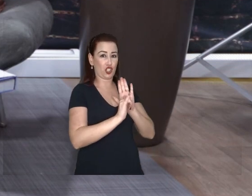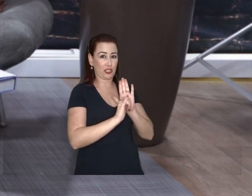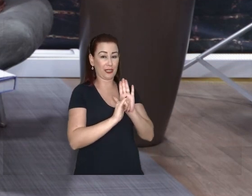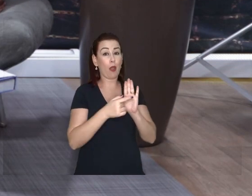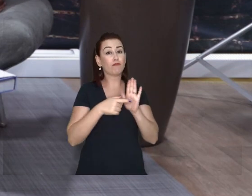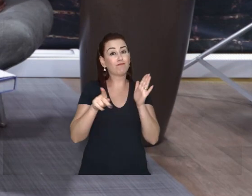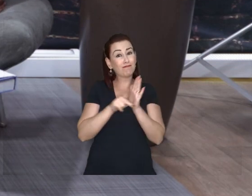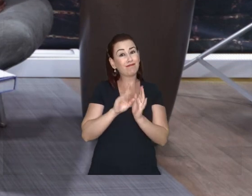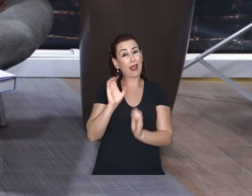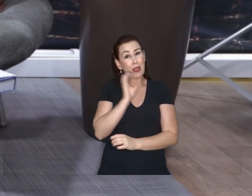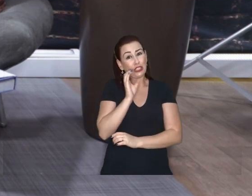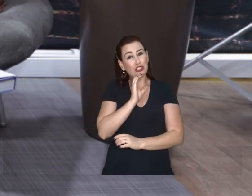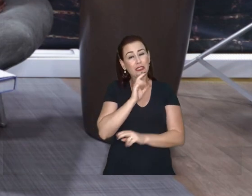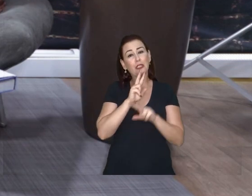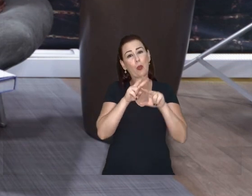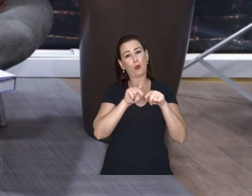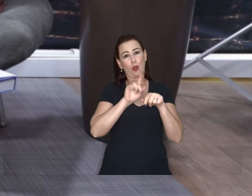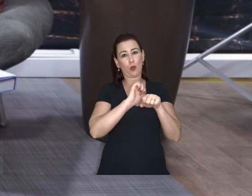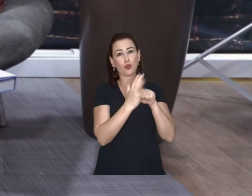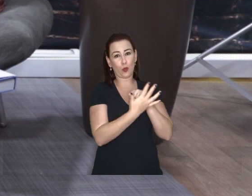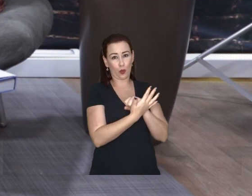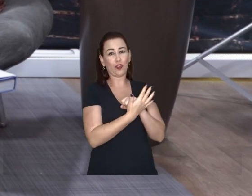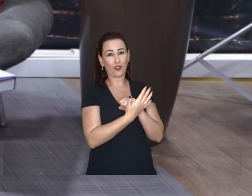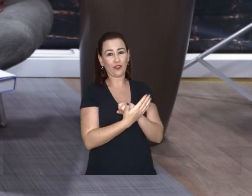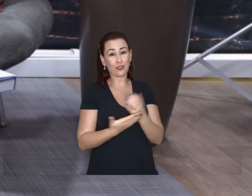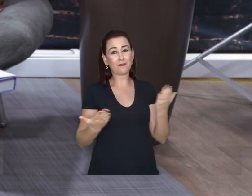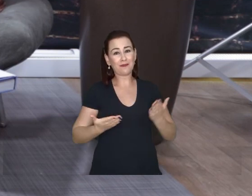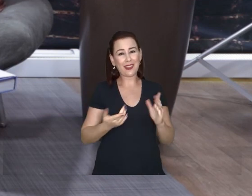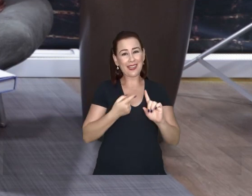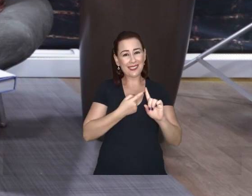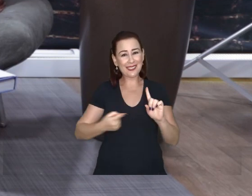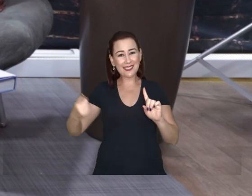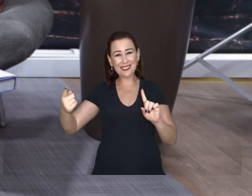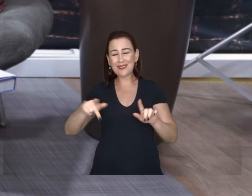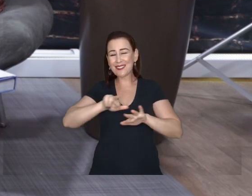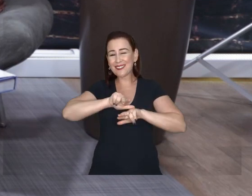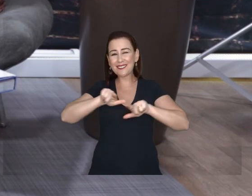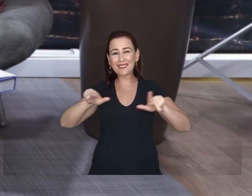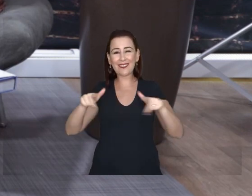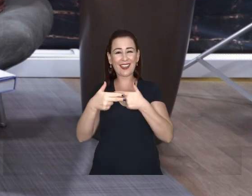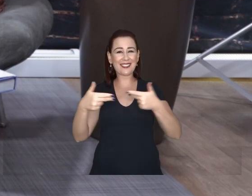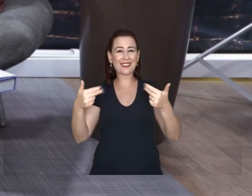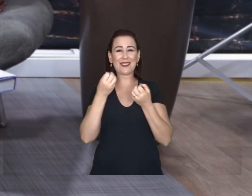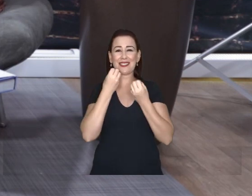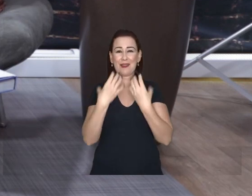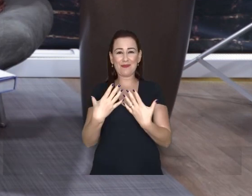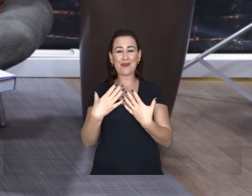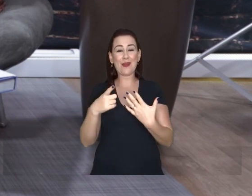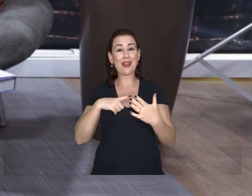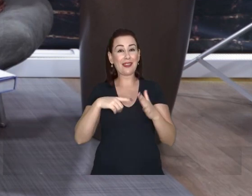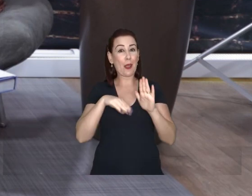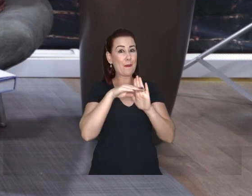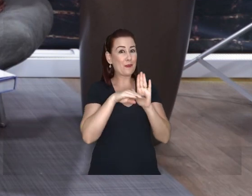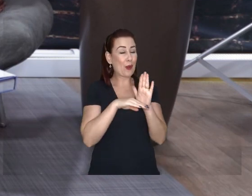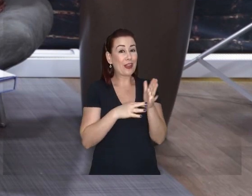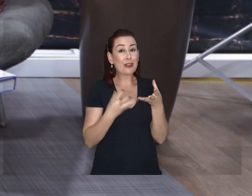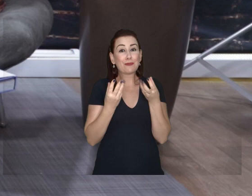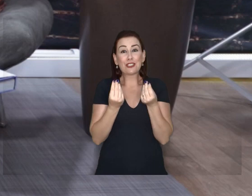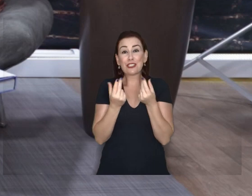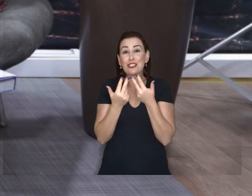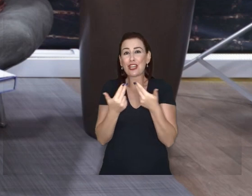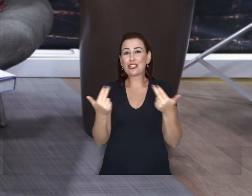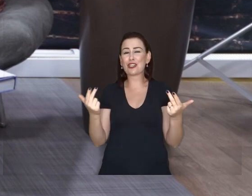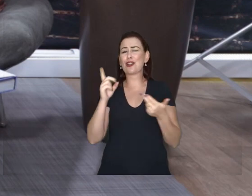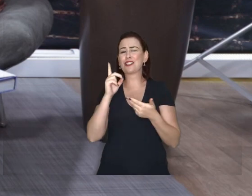categoria emergencial por causa do coronavírus. Vamos ter uma semana recheada de coisas boas. A programação está cheia